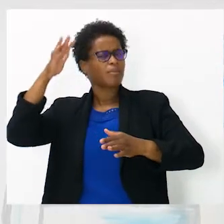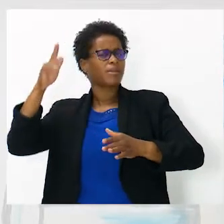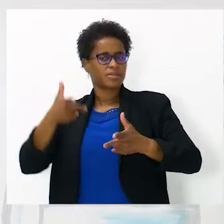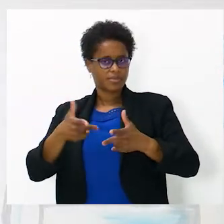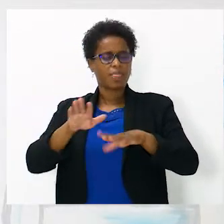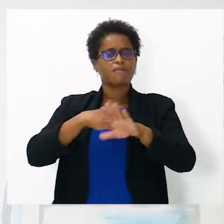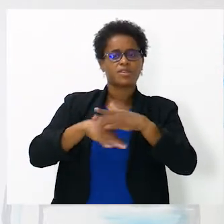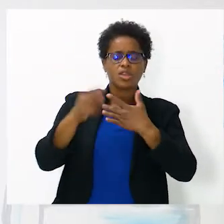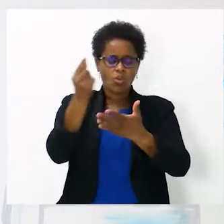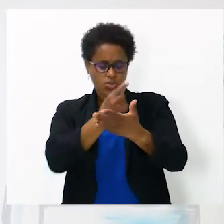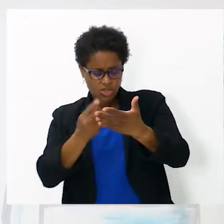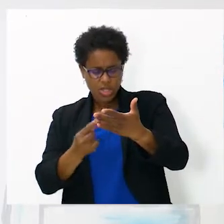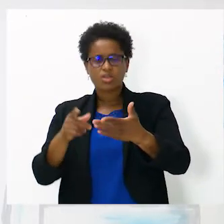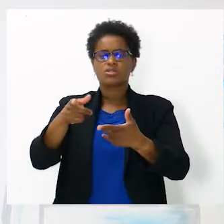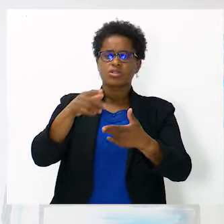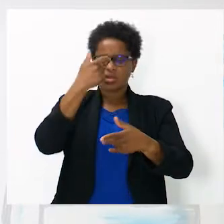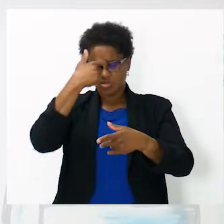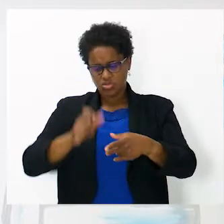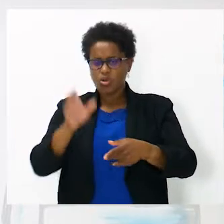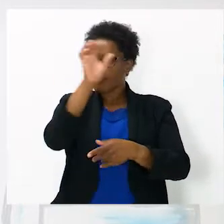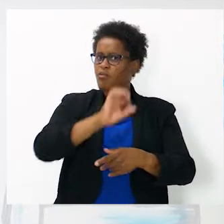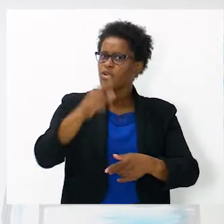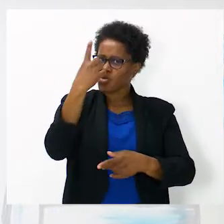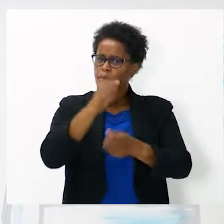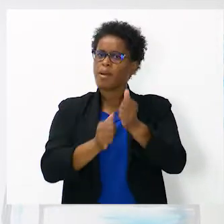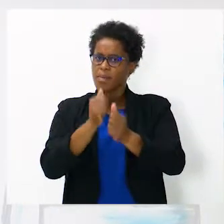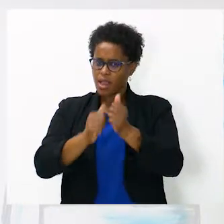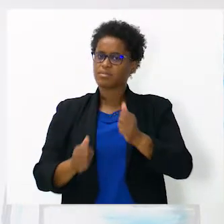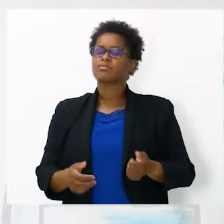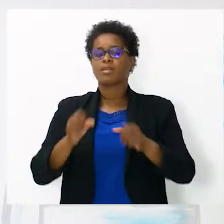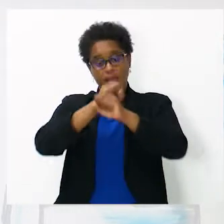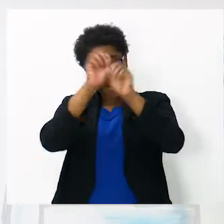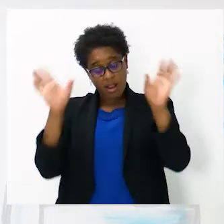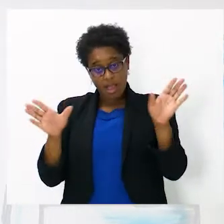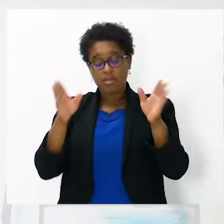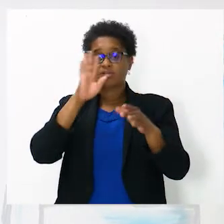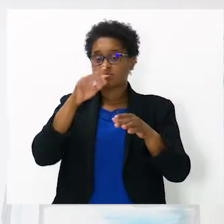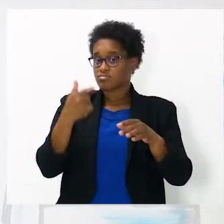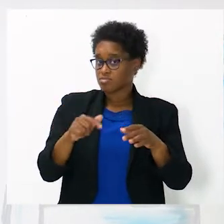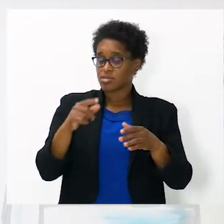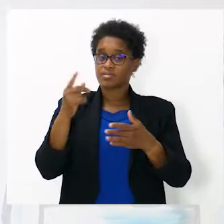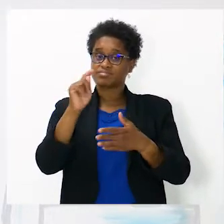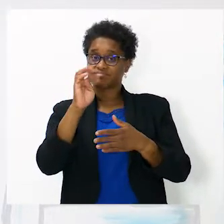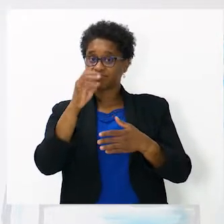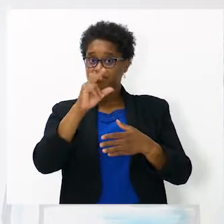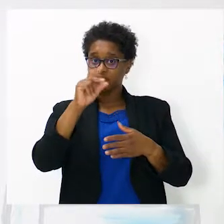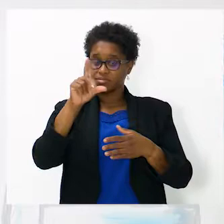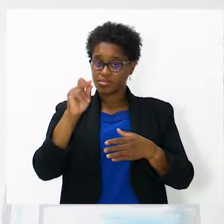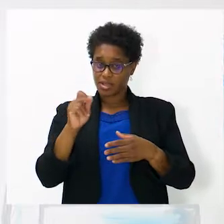imaginaram fazer o desenho da vossa pessoa num papel? É claro, se não houvesse